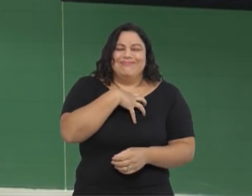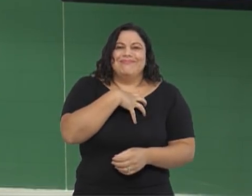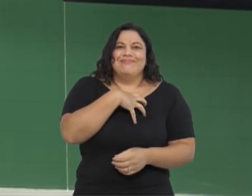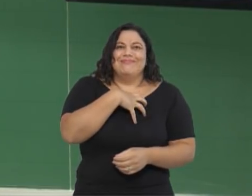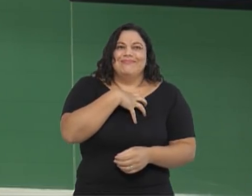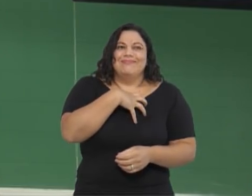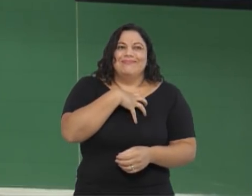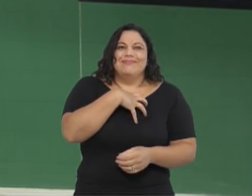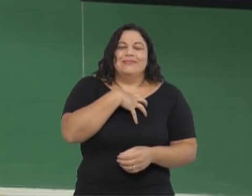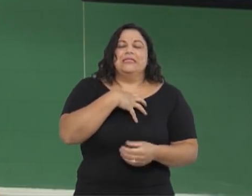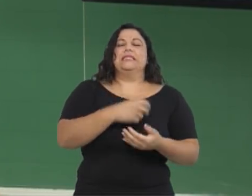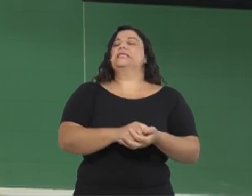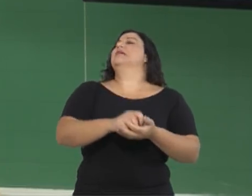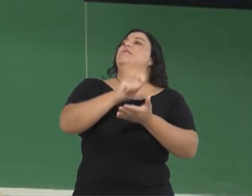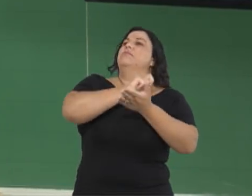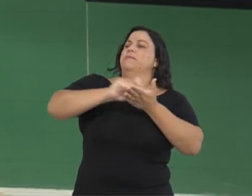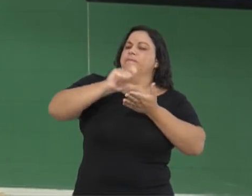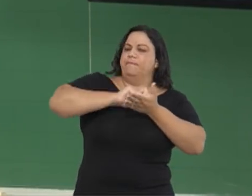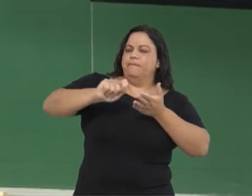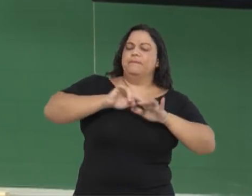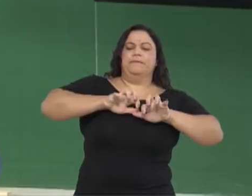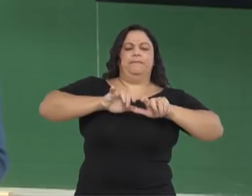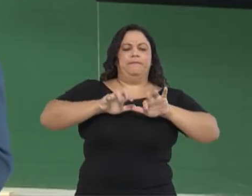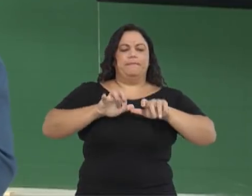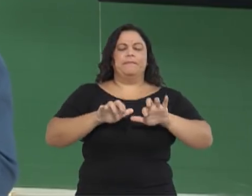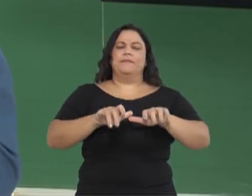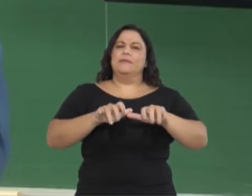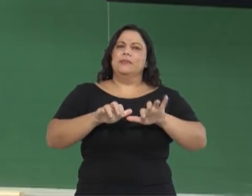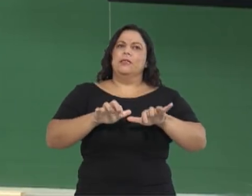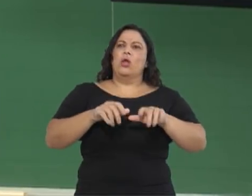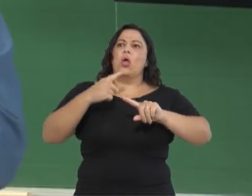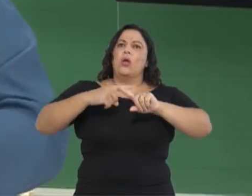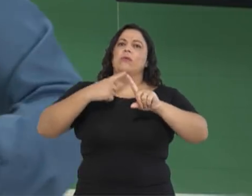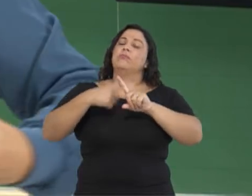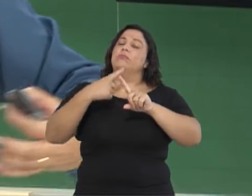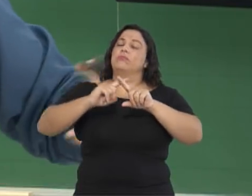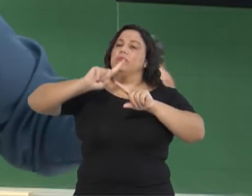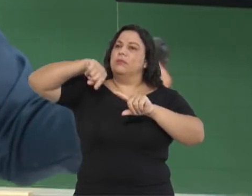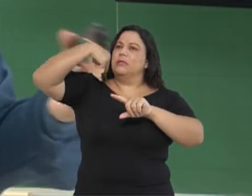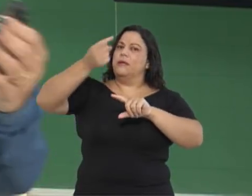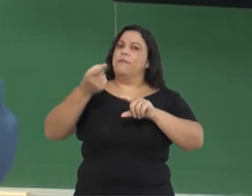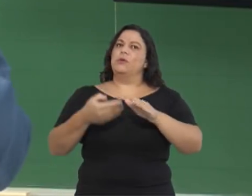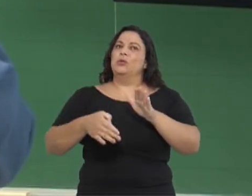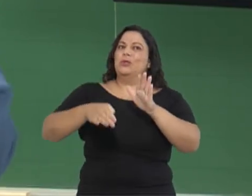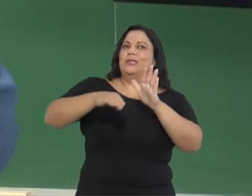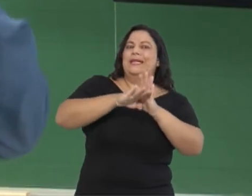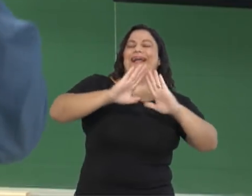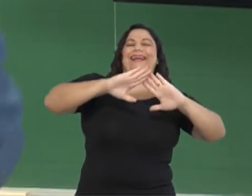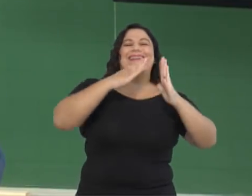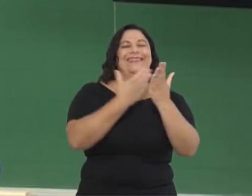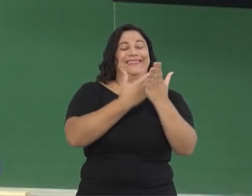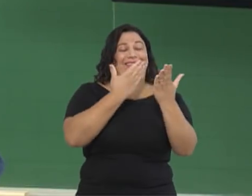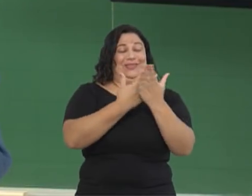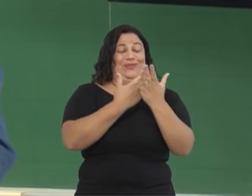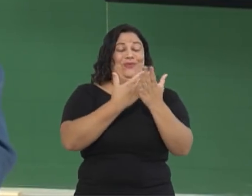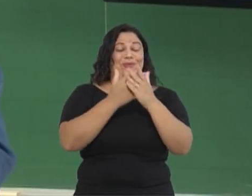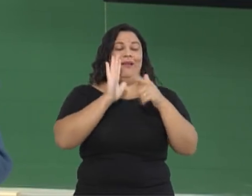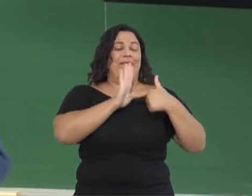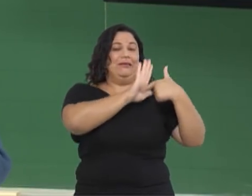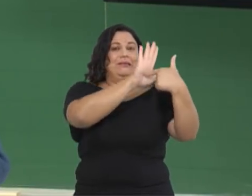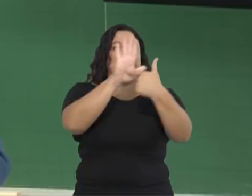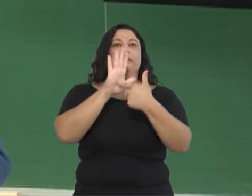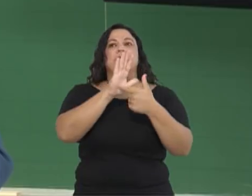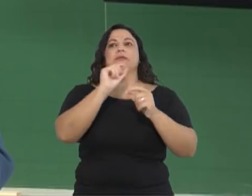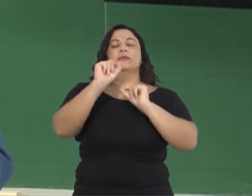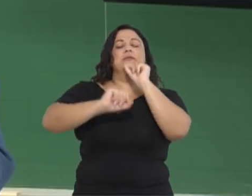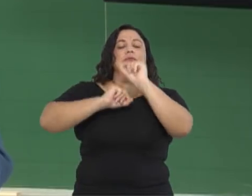momento. Depois, para vocês chegarem na escola e mostrarem todas as situações desse período de